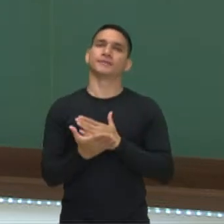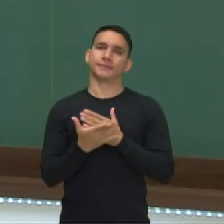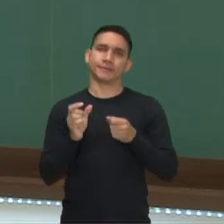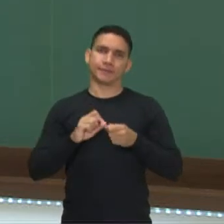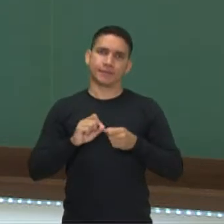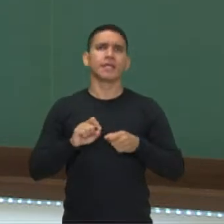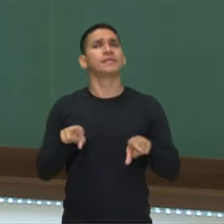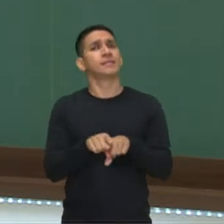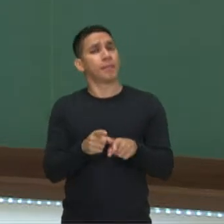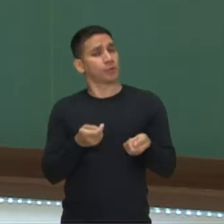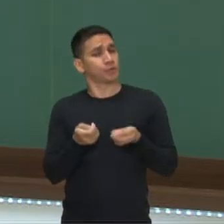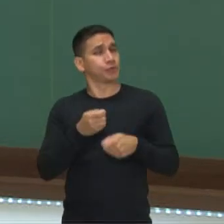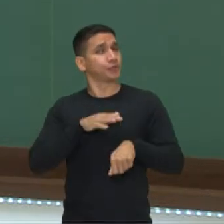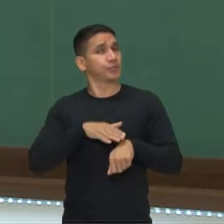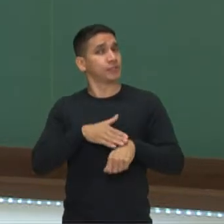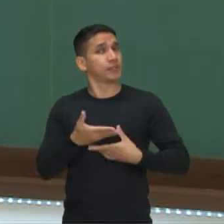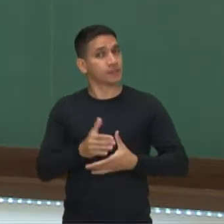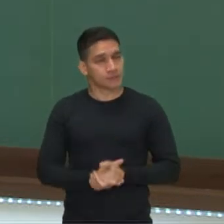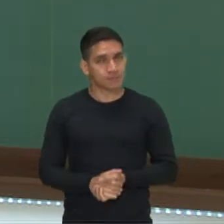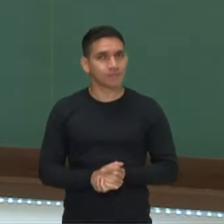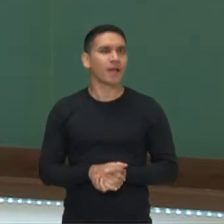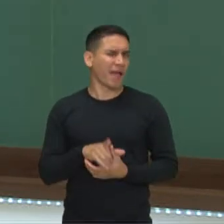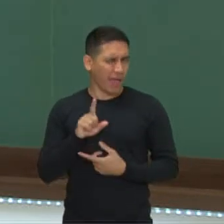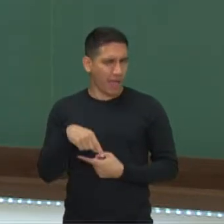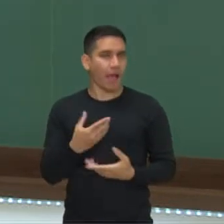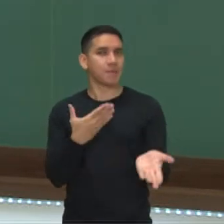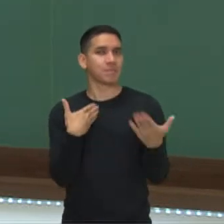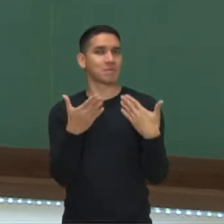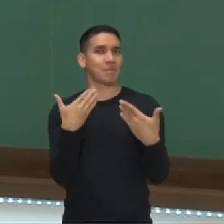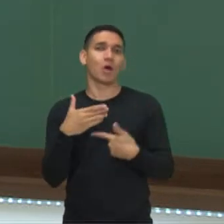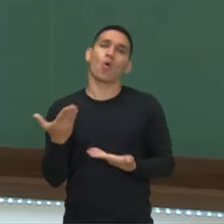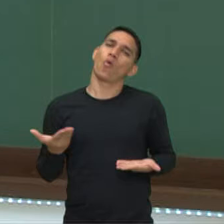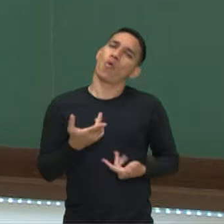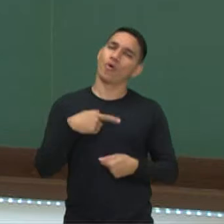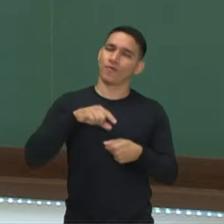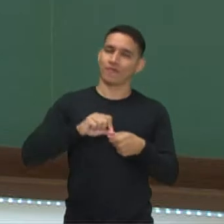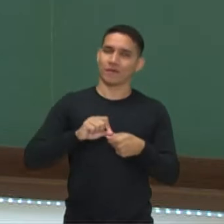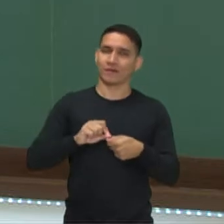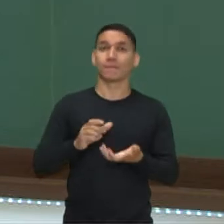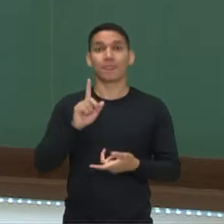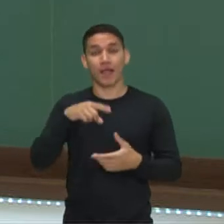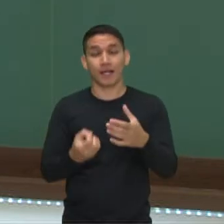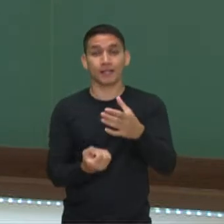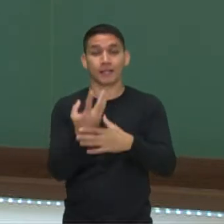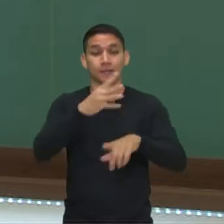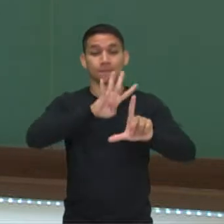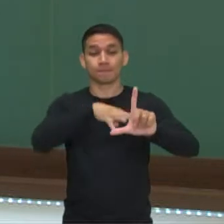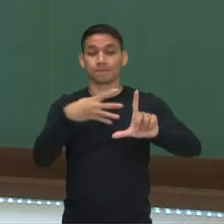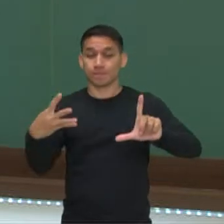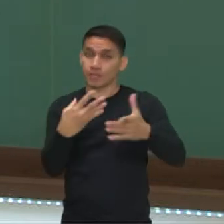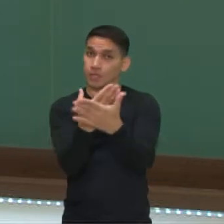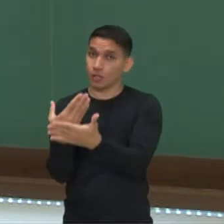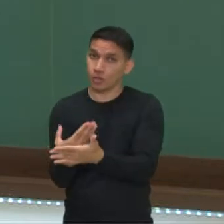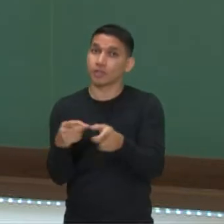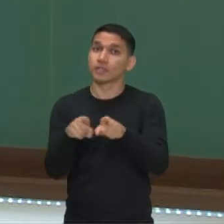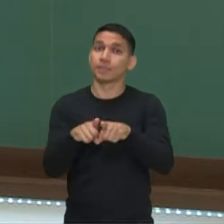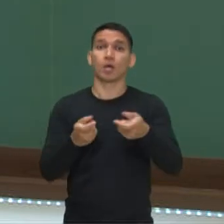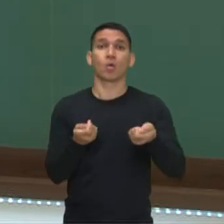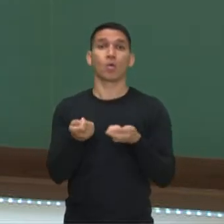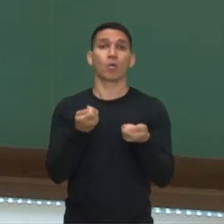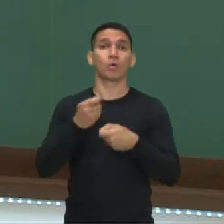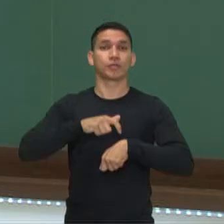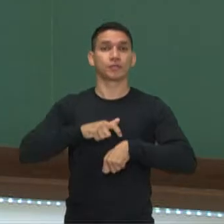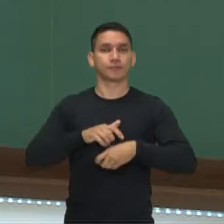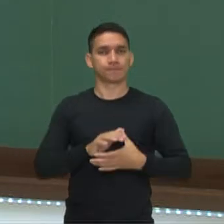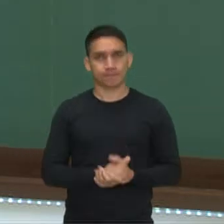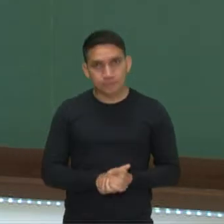nossa gestão do tempo. Então é esse o bate-papo que a gente vai fazer, né? Um cronograma de estudo e uma gestão do tempo.